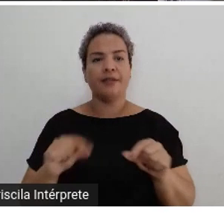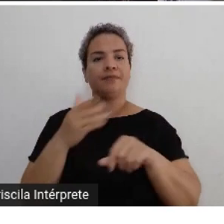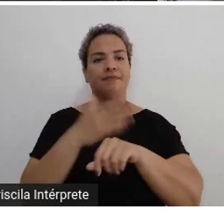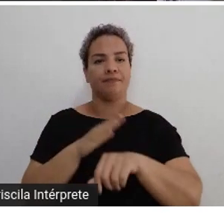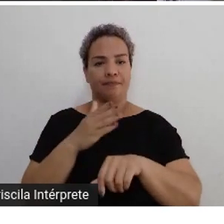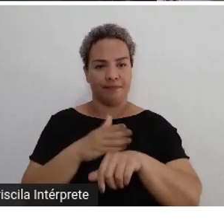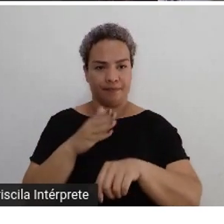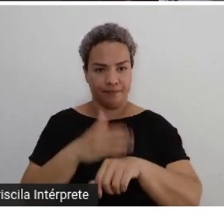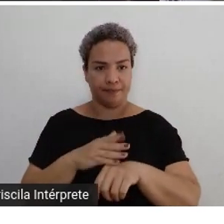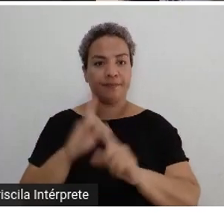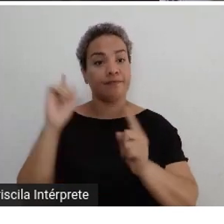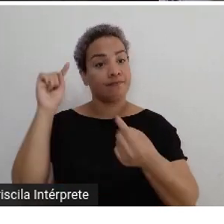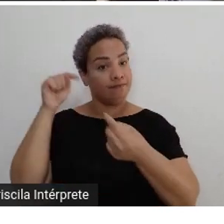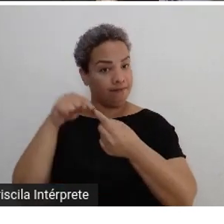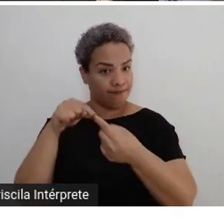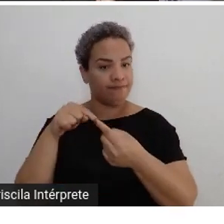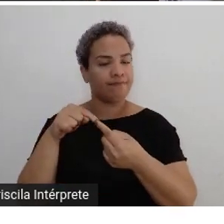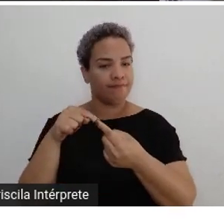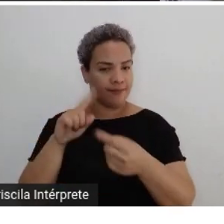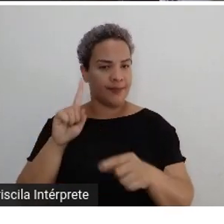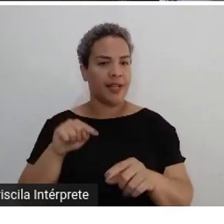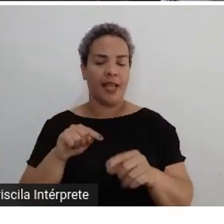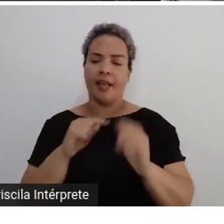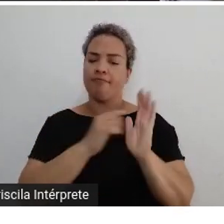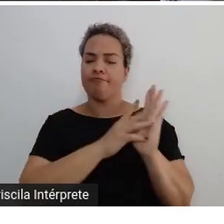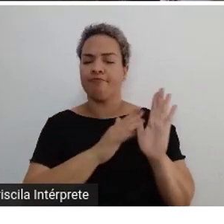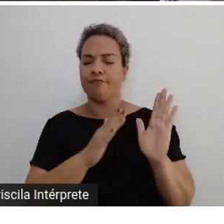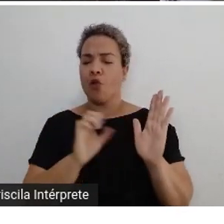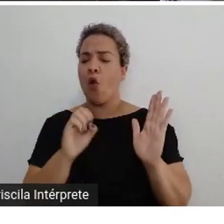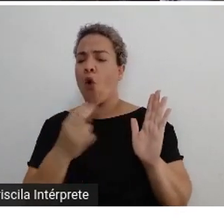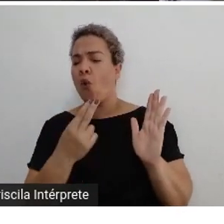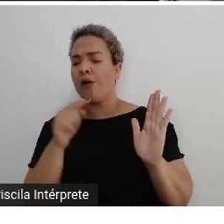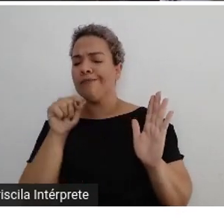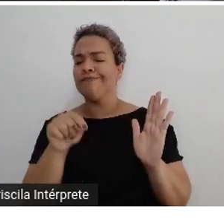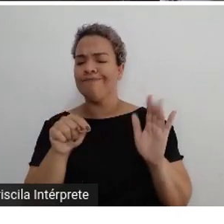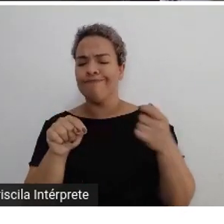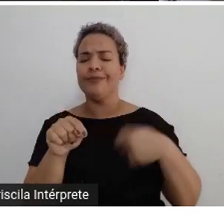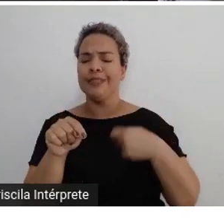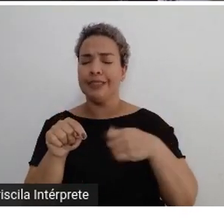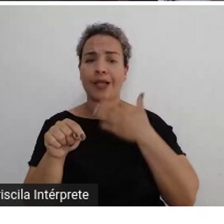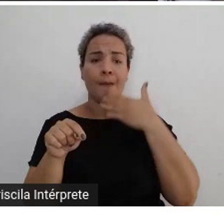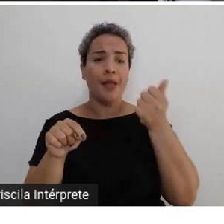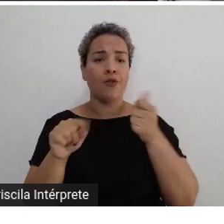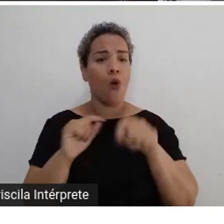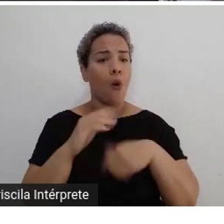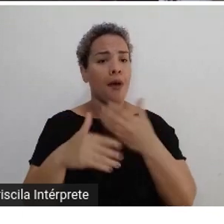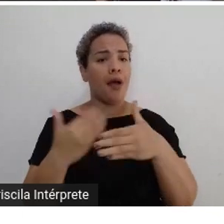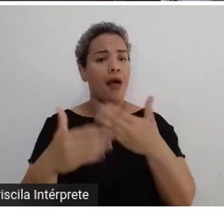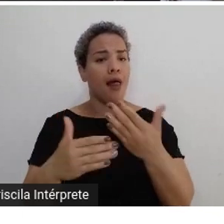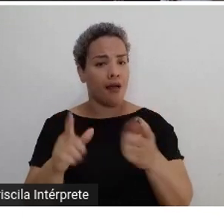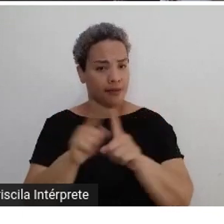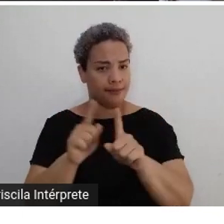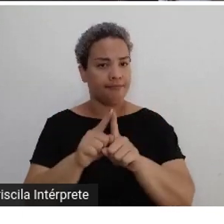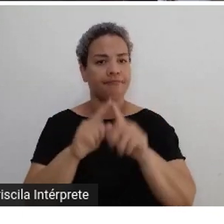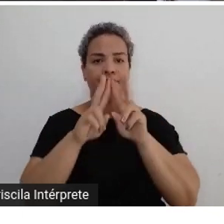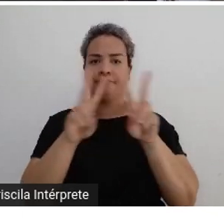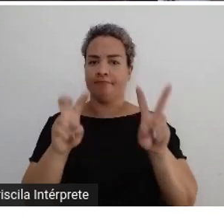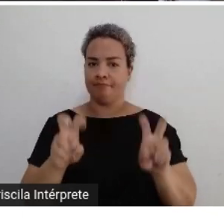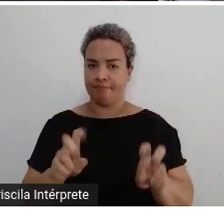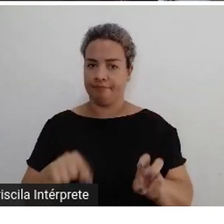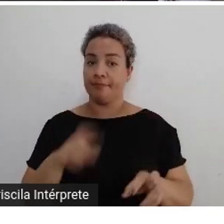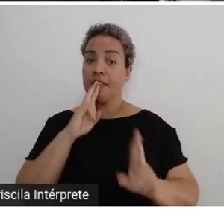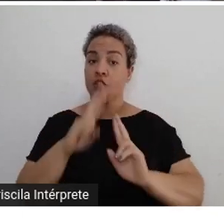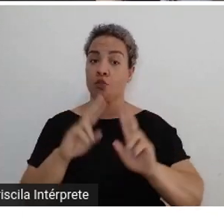de intenções. Ou nesse ponto aqui, eu preciso melhorar a minha jornada, colocar essa intenção para ser tratada, para ter uma